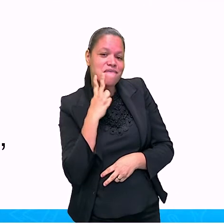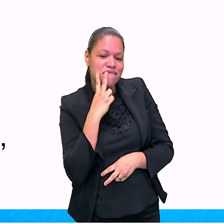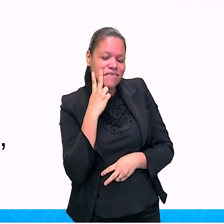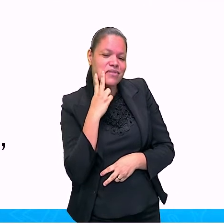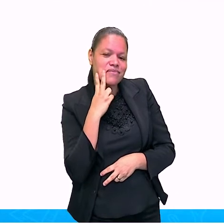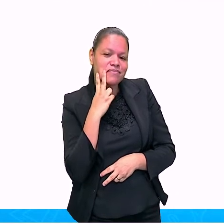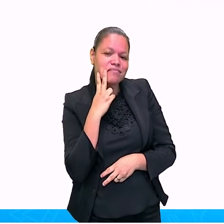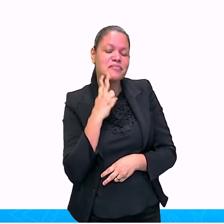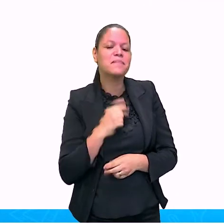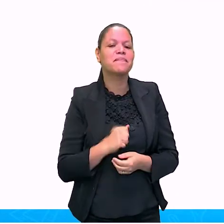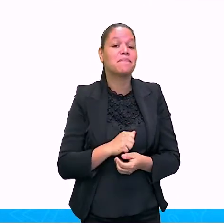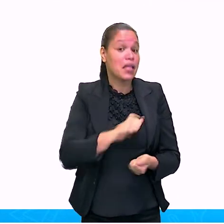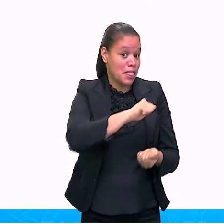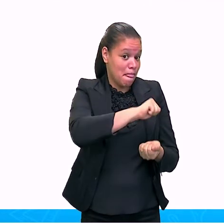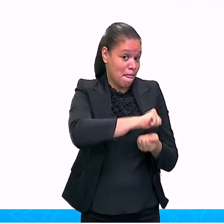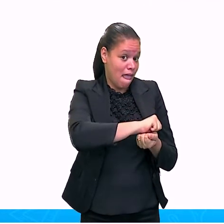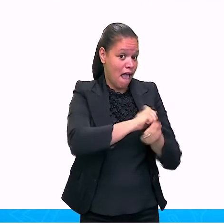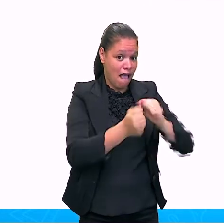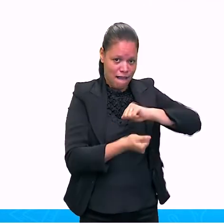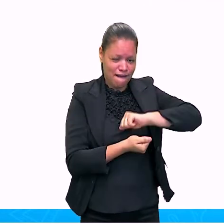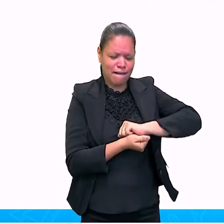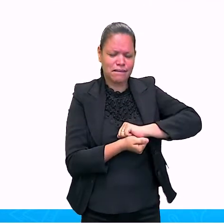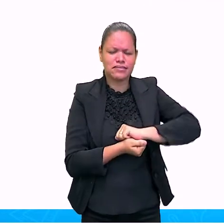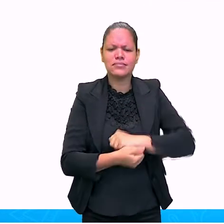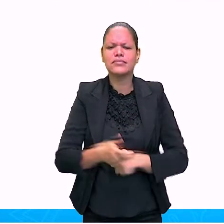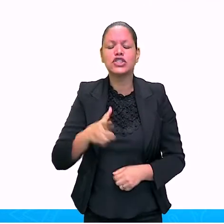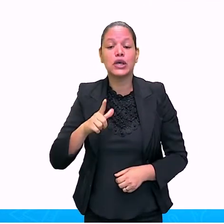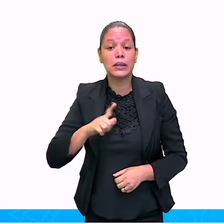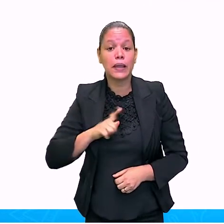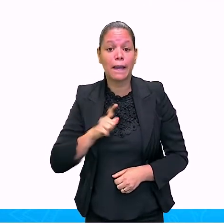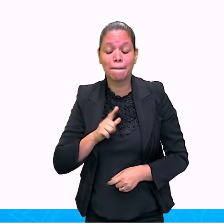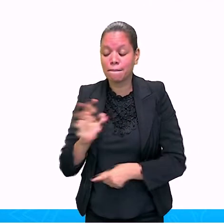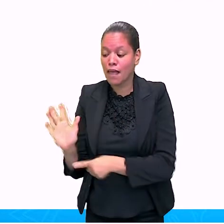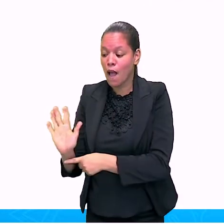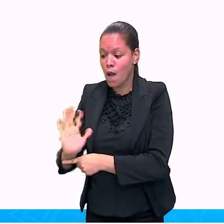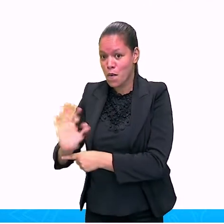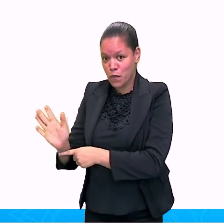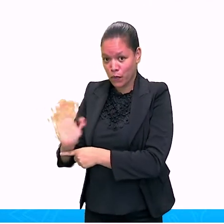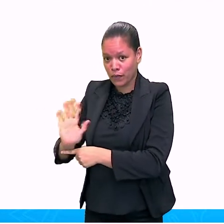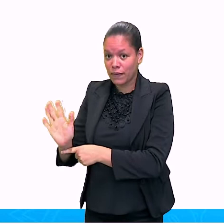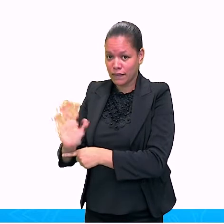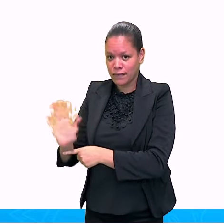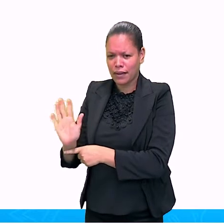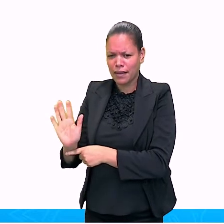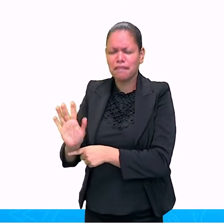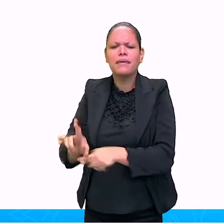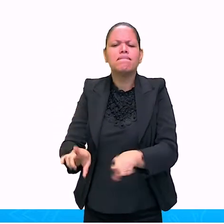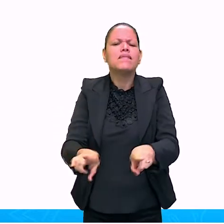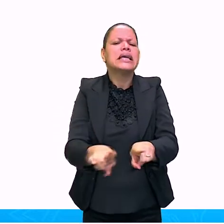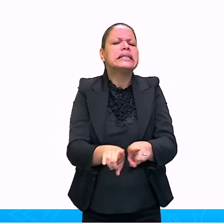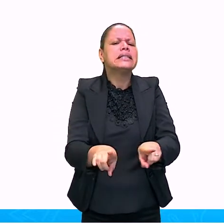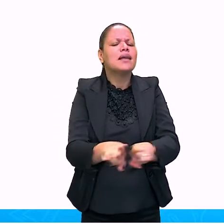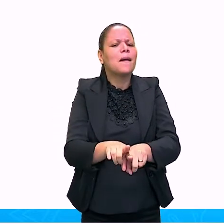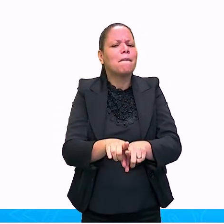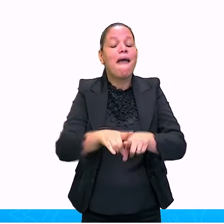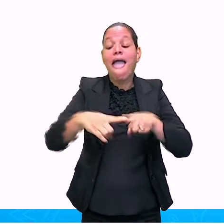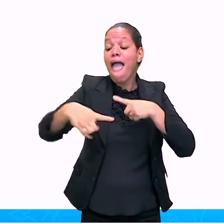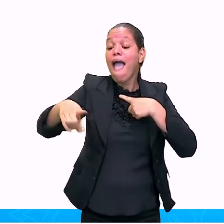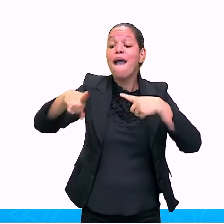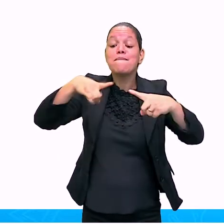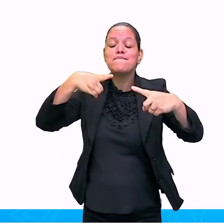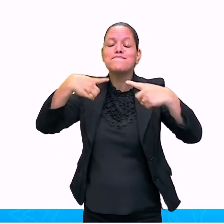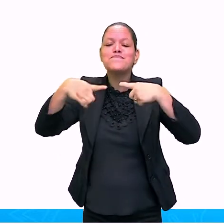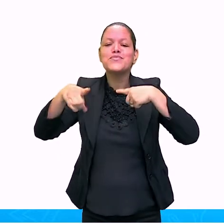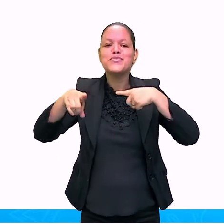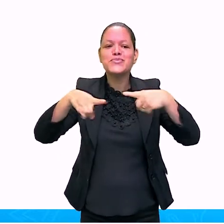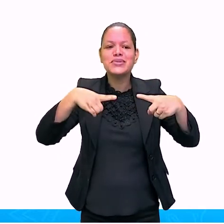a música. Observando nessas figuras, nós temos aqui um importante festival de cinema que sempre acontece em Belo Horizonte,